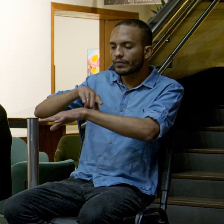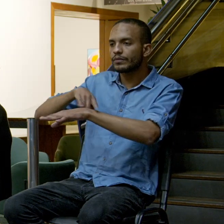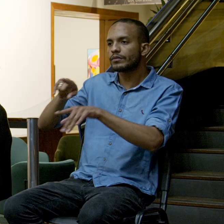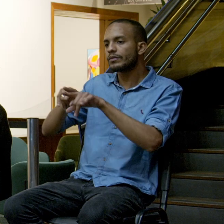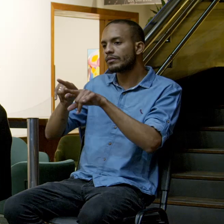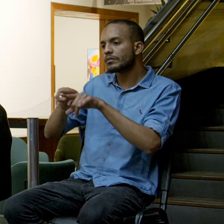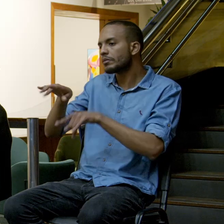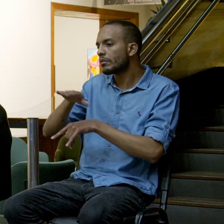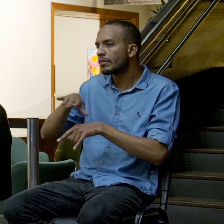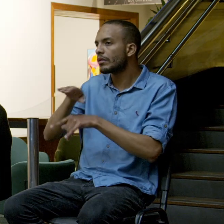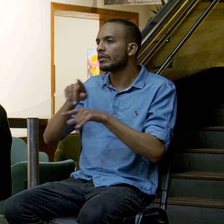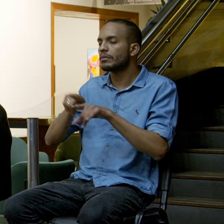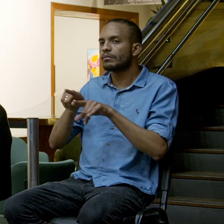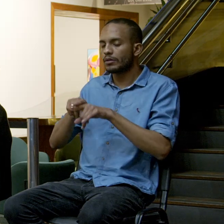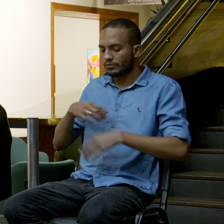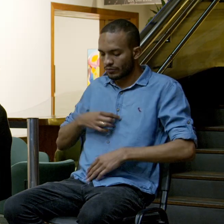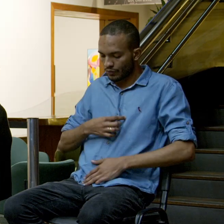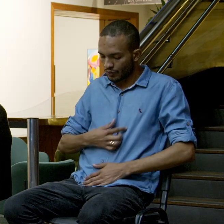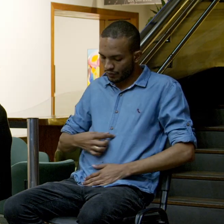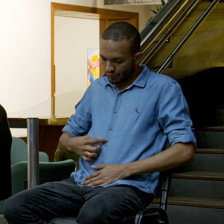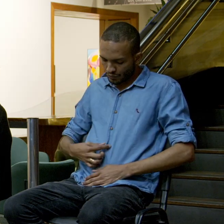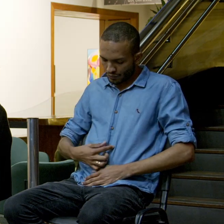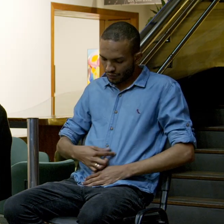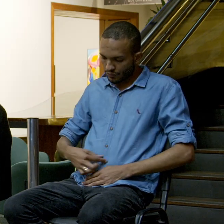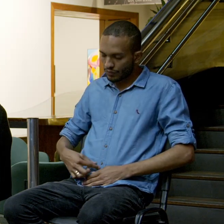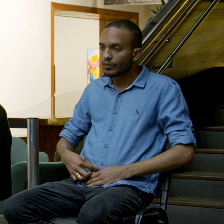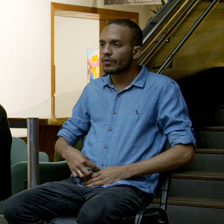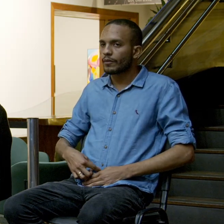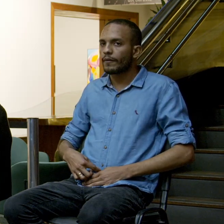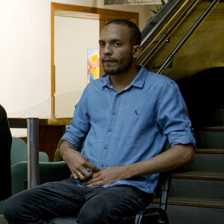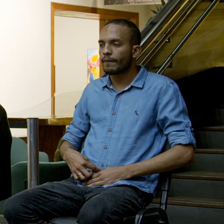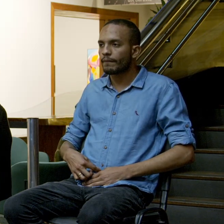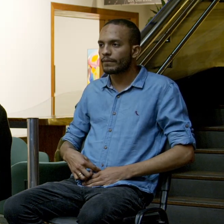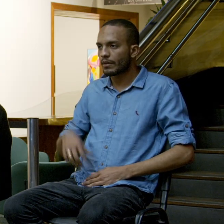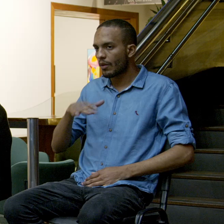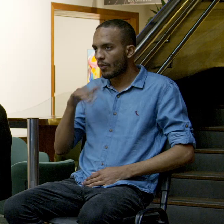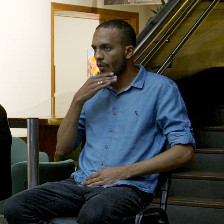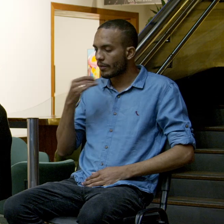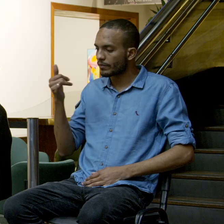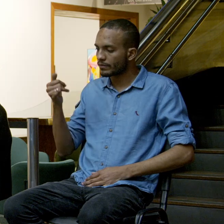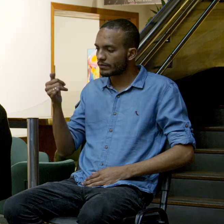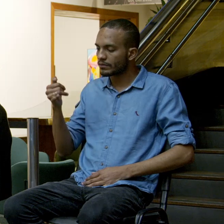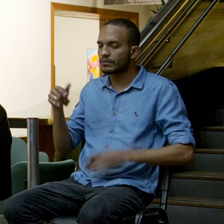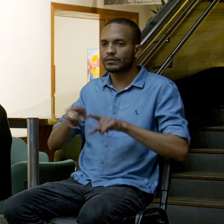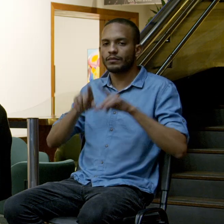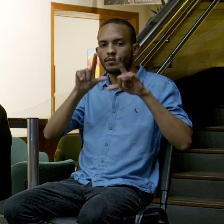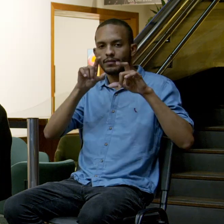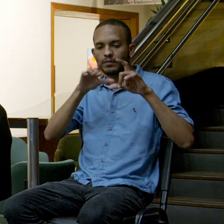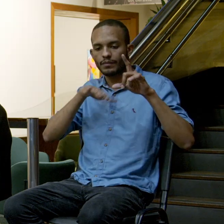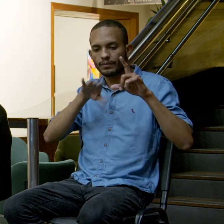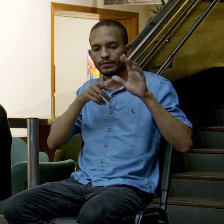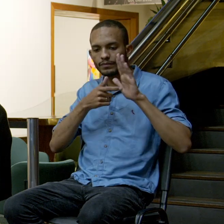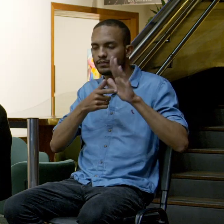escatológico do aparelho digestivo. O Glu come e defeca. A fotopoemação aos